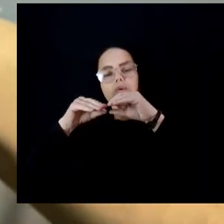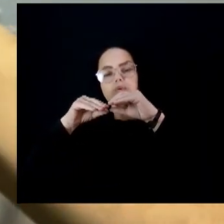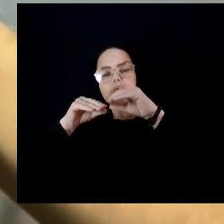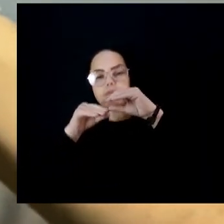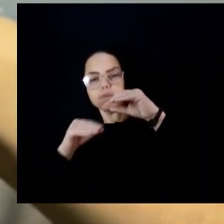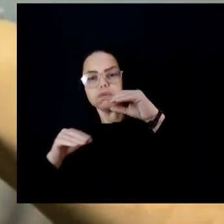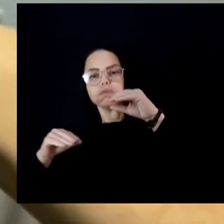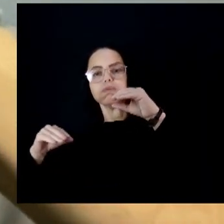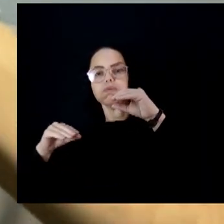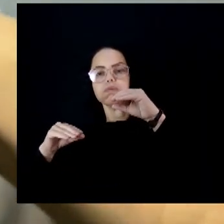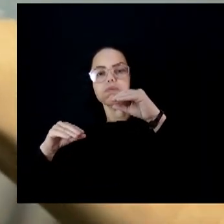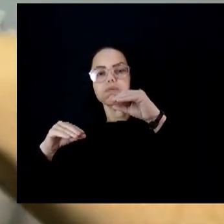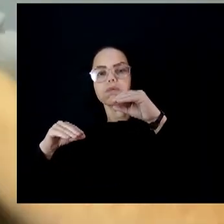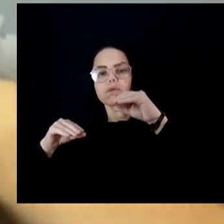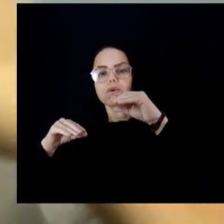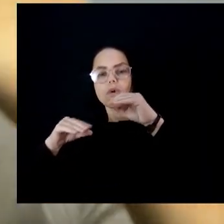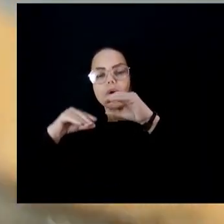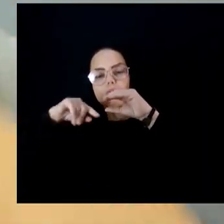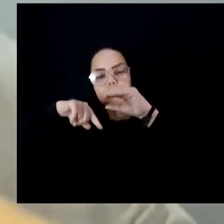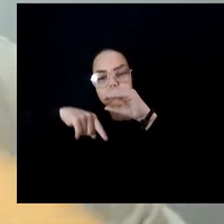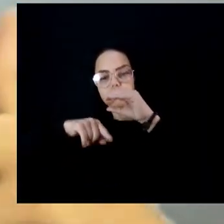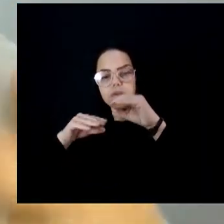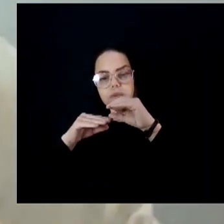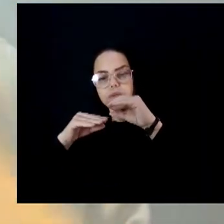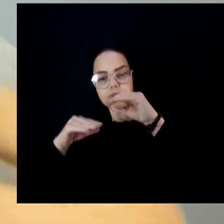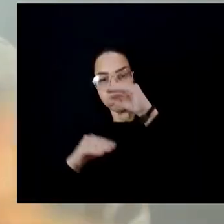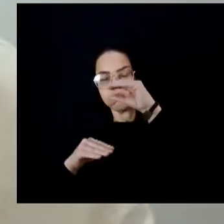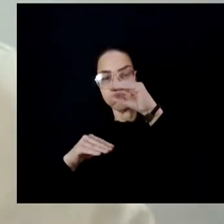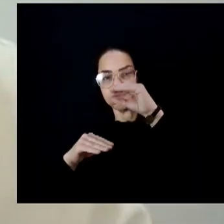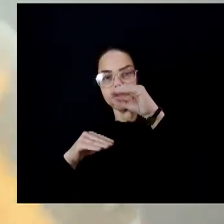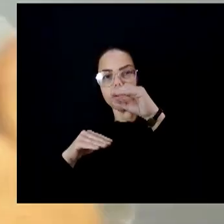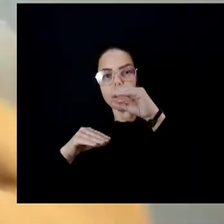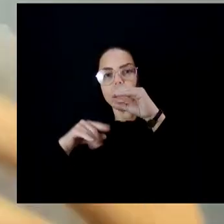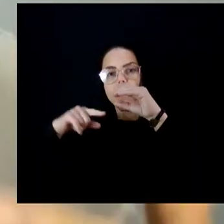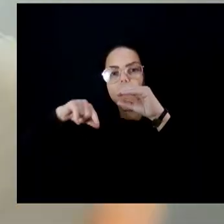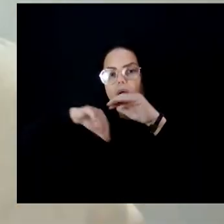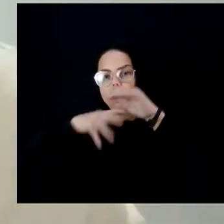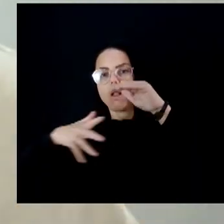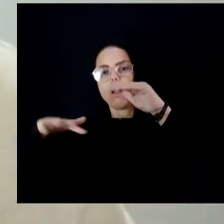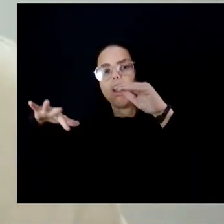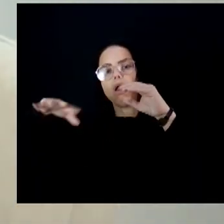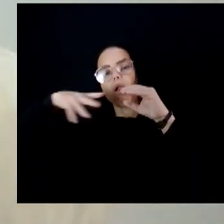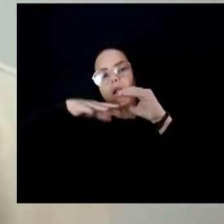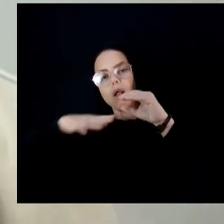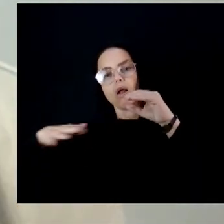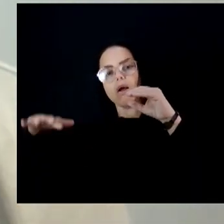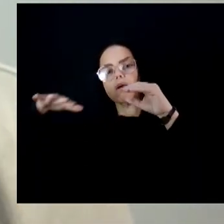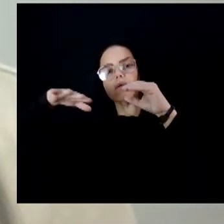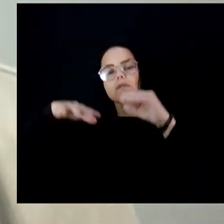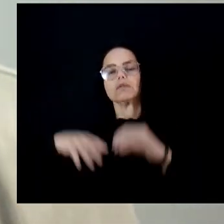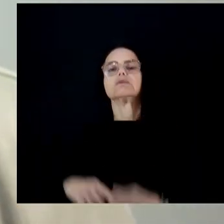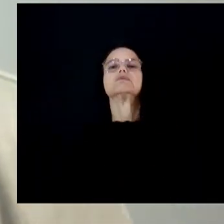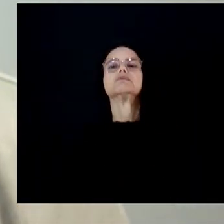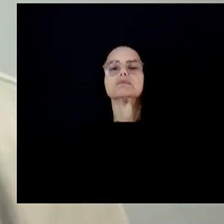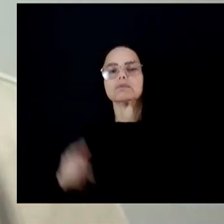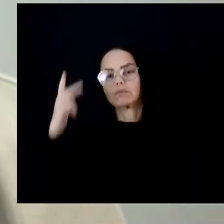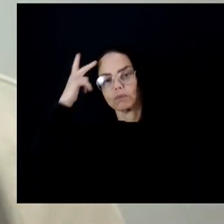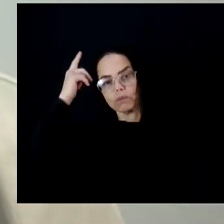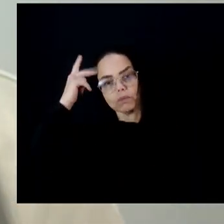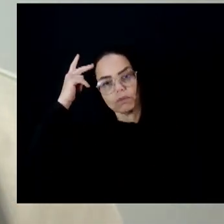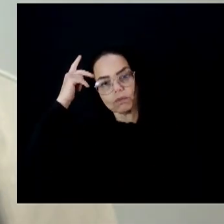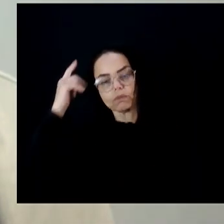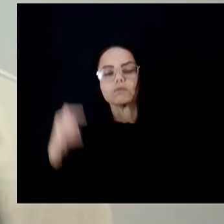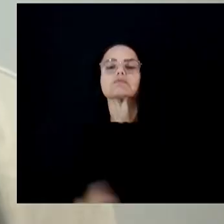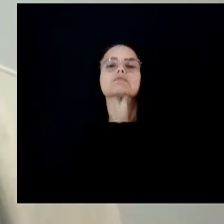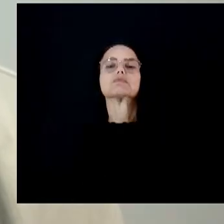uma mudança de profundidade ali, passar para águas mais profundas, e é comum a gente registrar